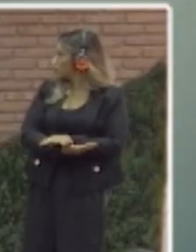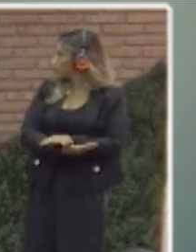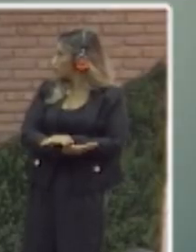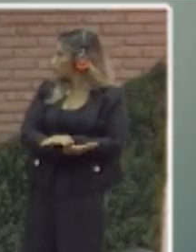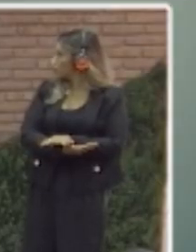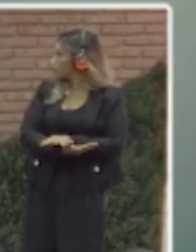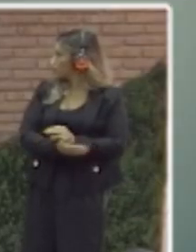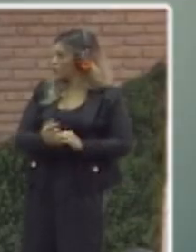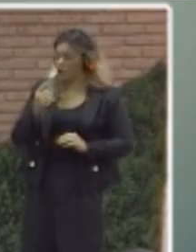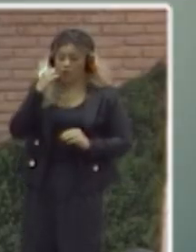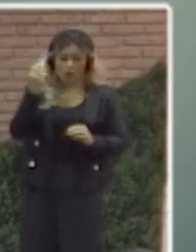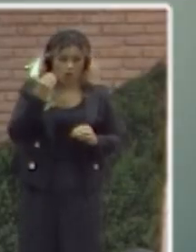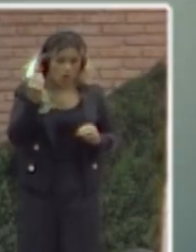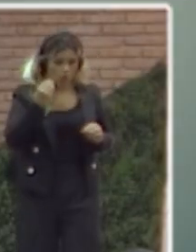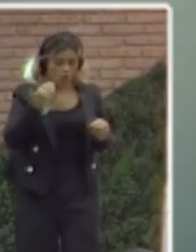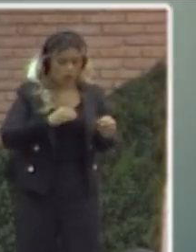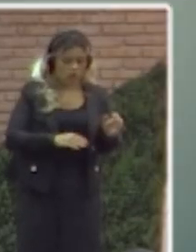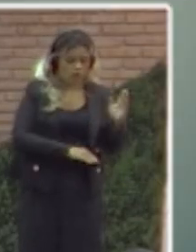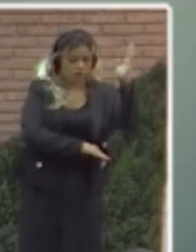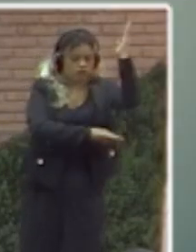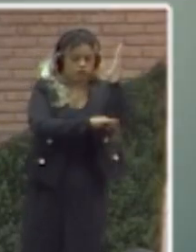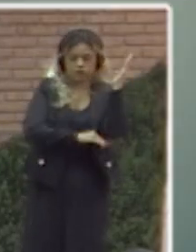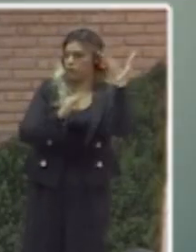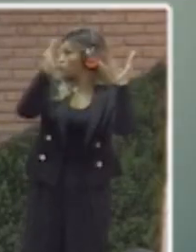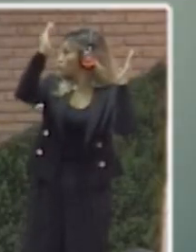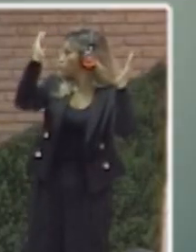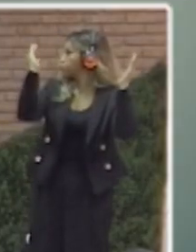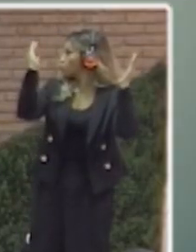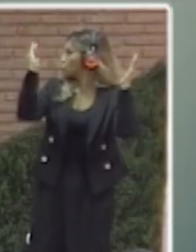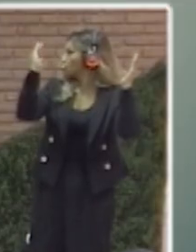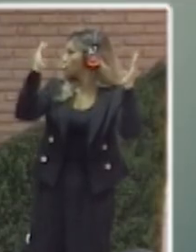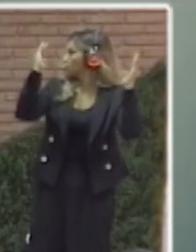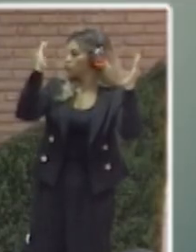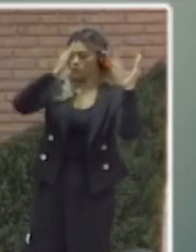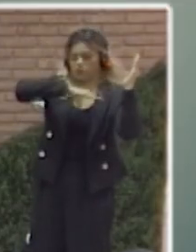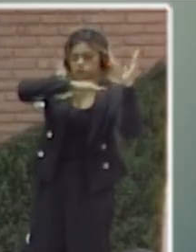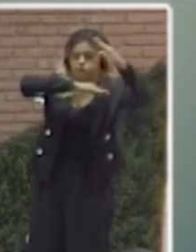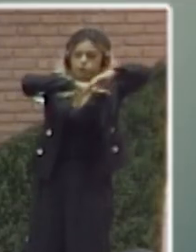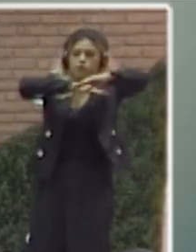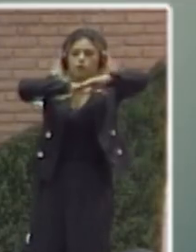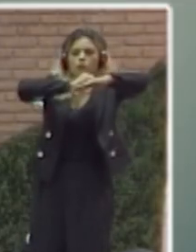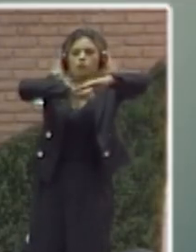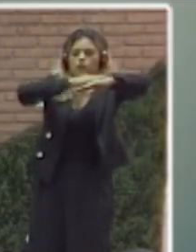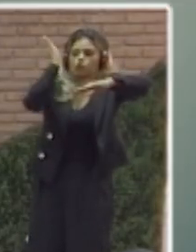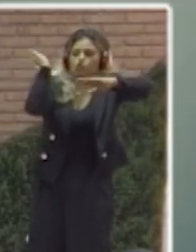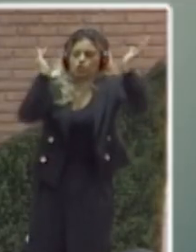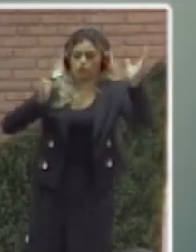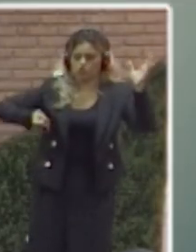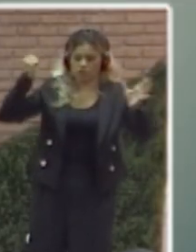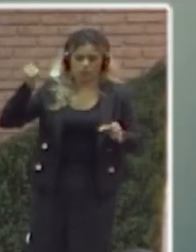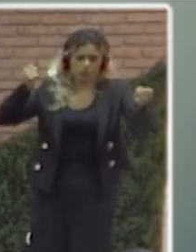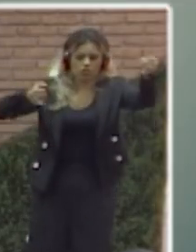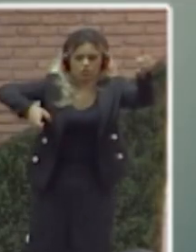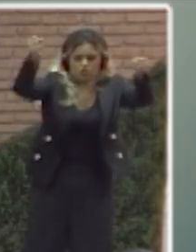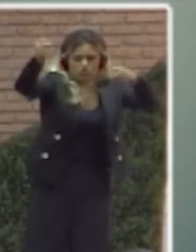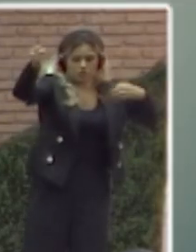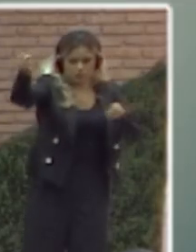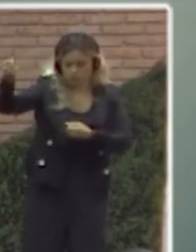A forma como ele é montado, ele pode ser desmontado e depois montado em outros lugares. Teve